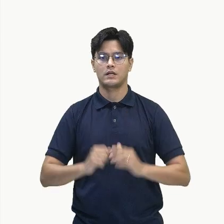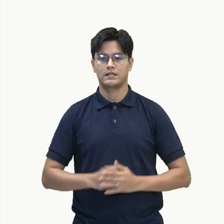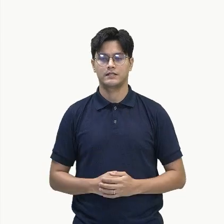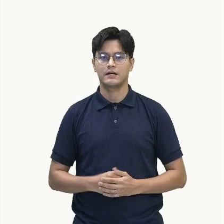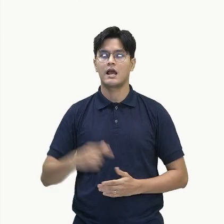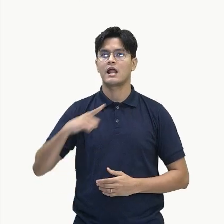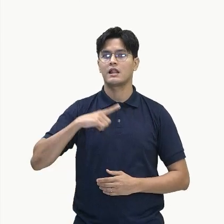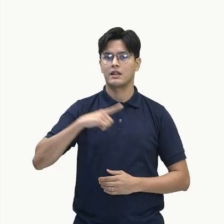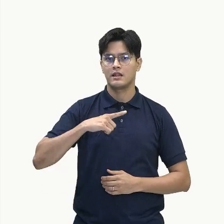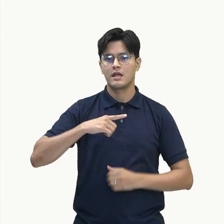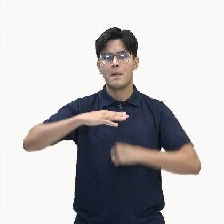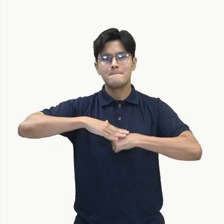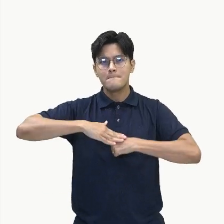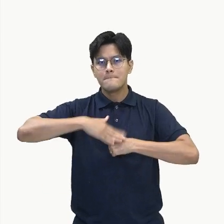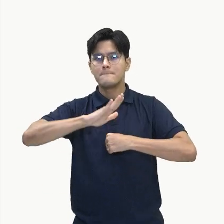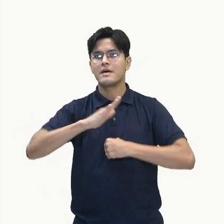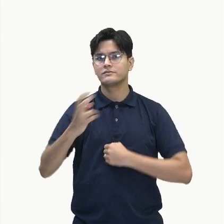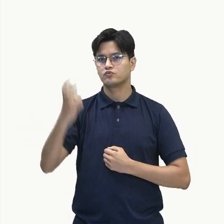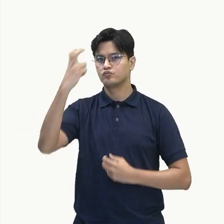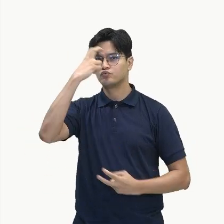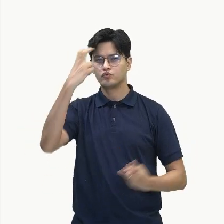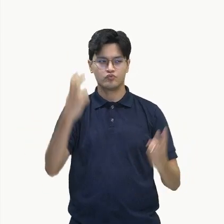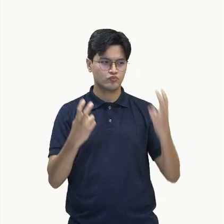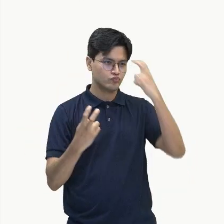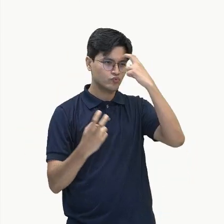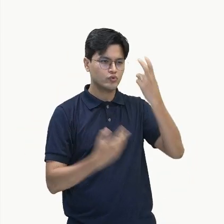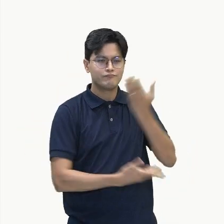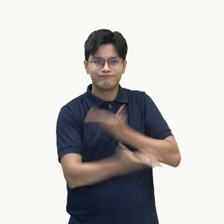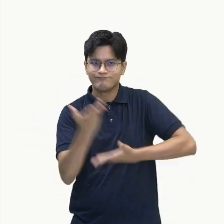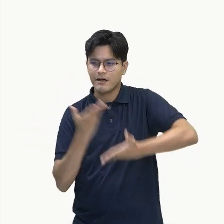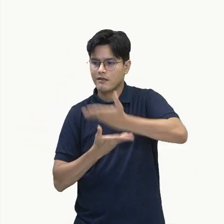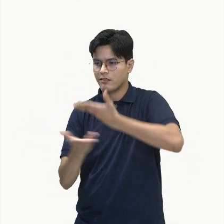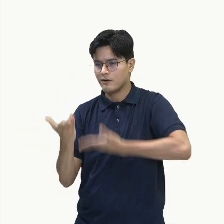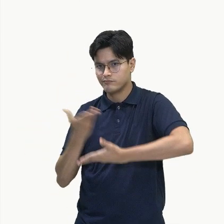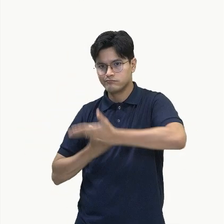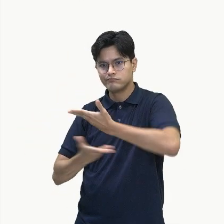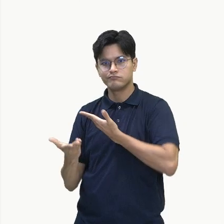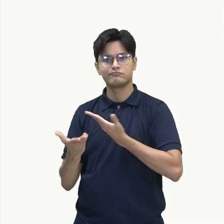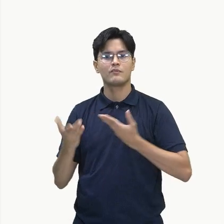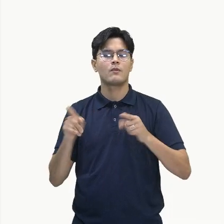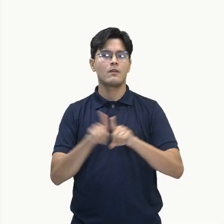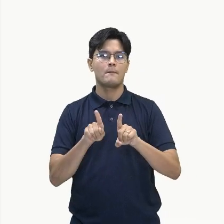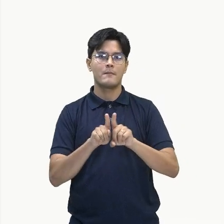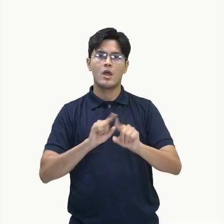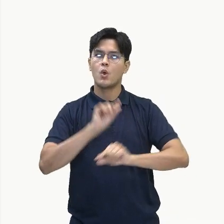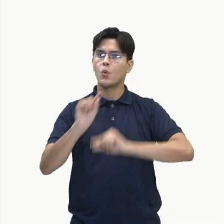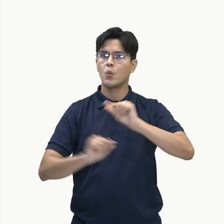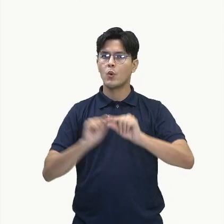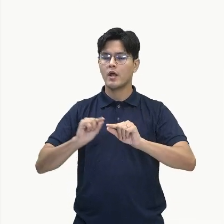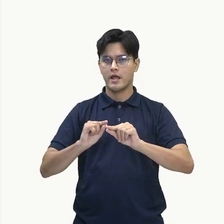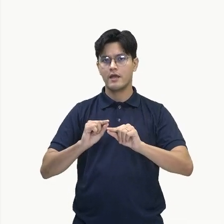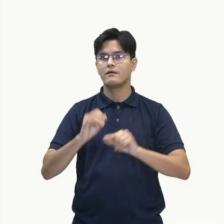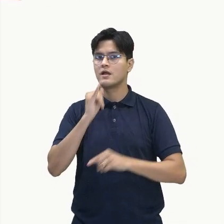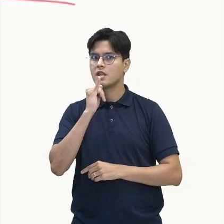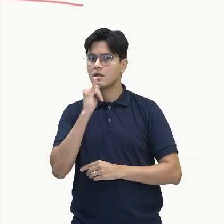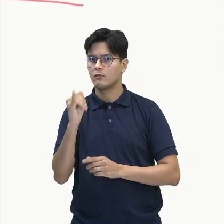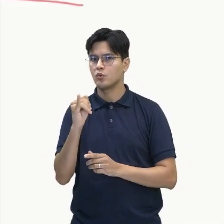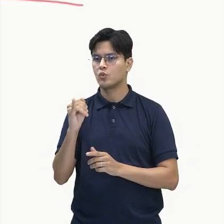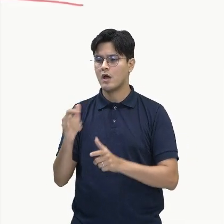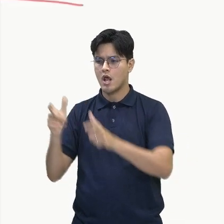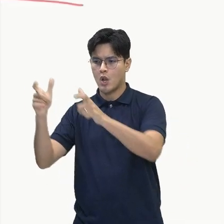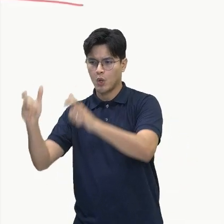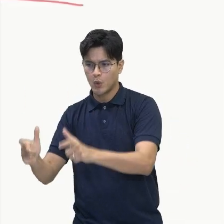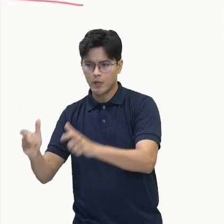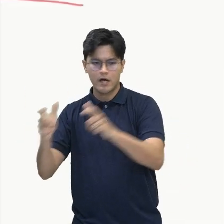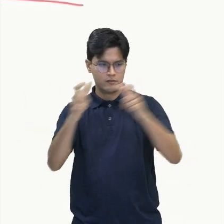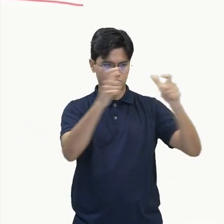maior troca cultural entre as pessoas e também a gente tem uma aproximação dos lugares, ainda que esses